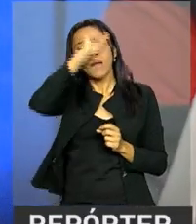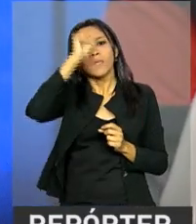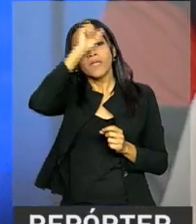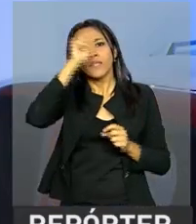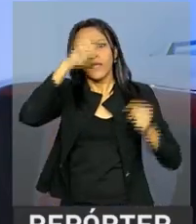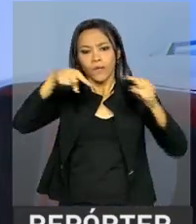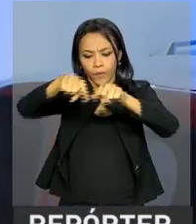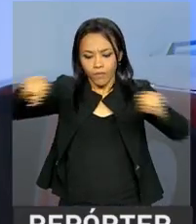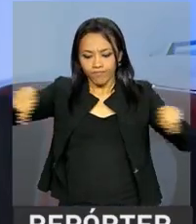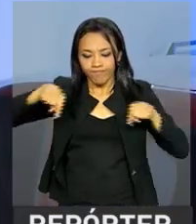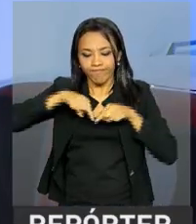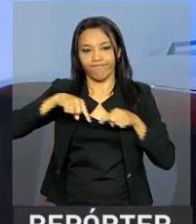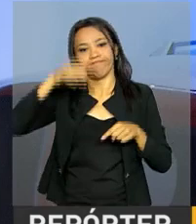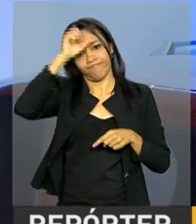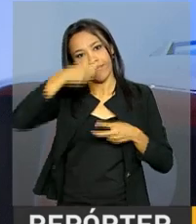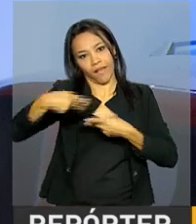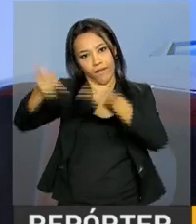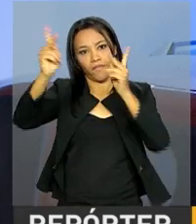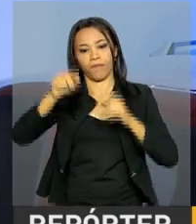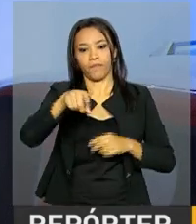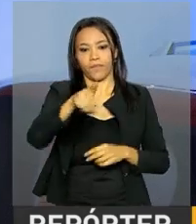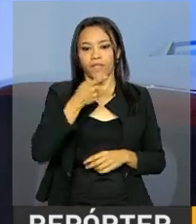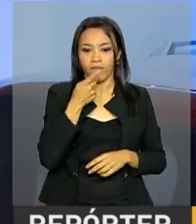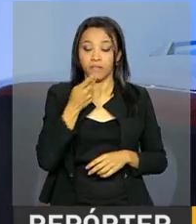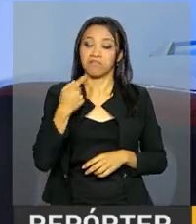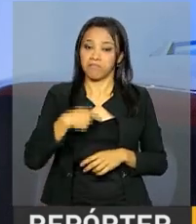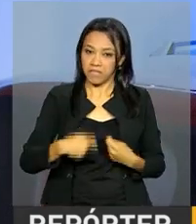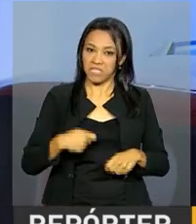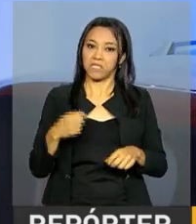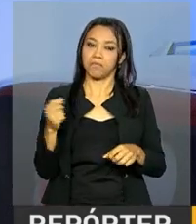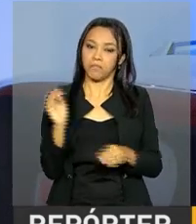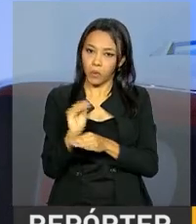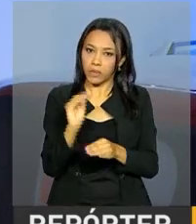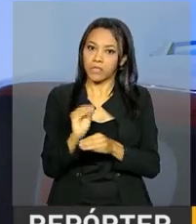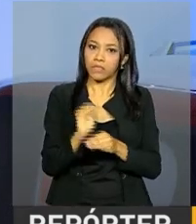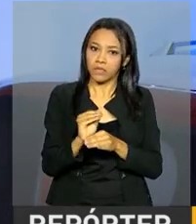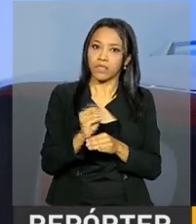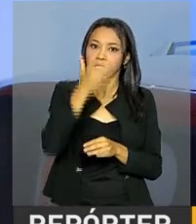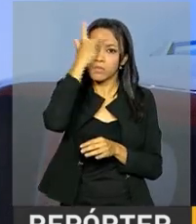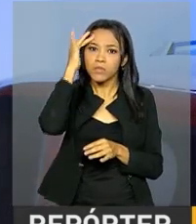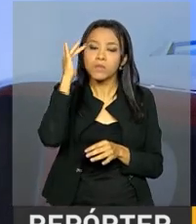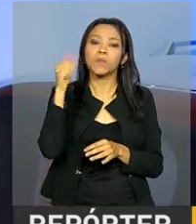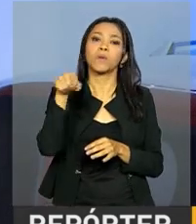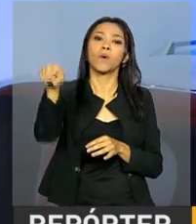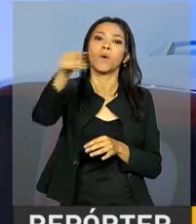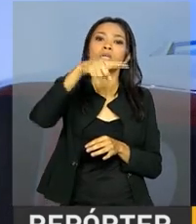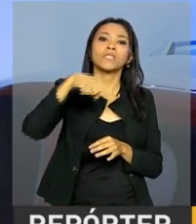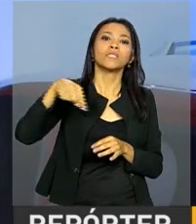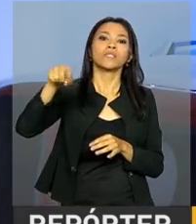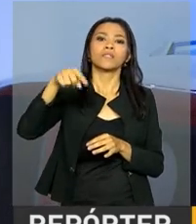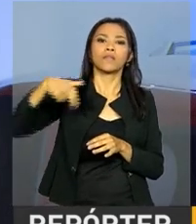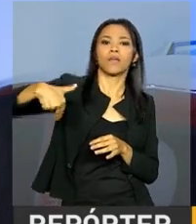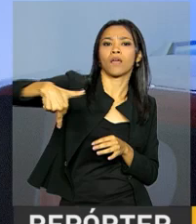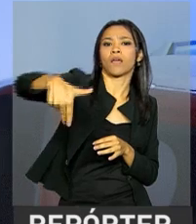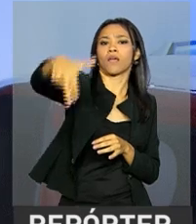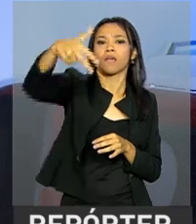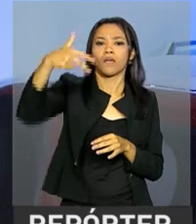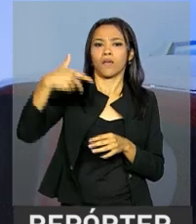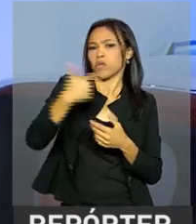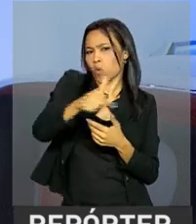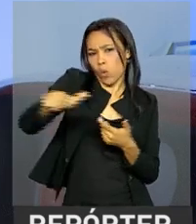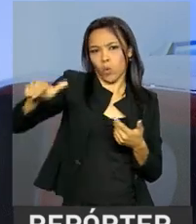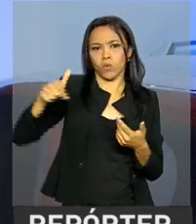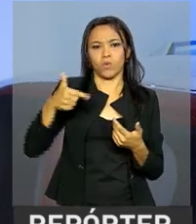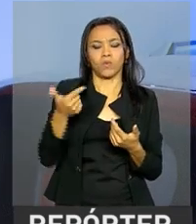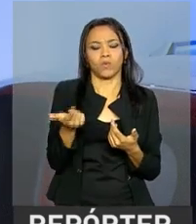sala de aula a gente tem que principalmente proteger aqueles que estão em mais indefesos no trânsito